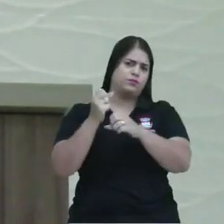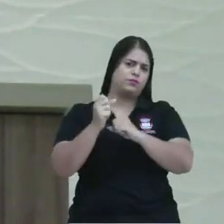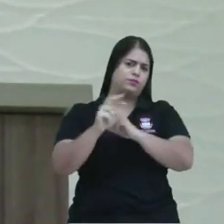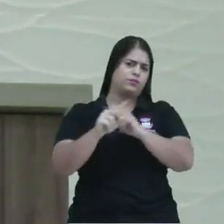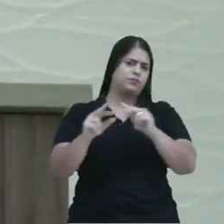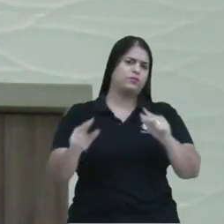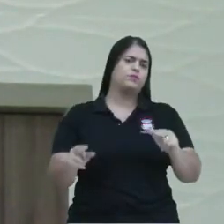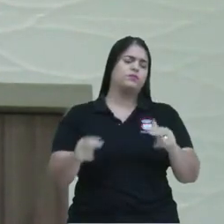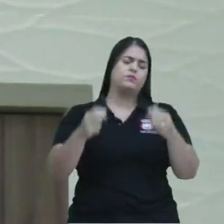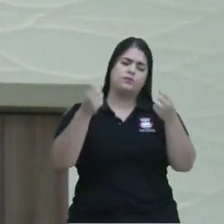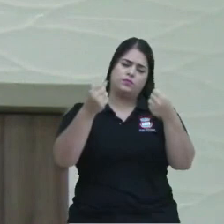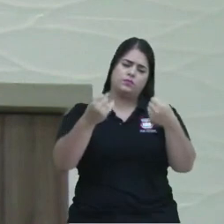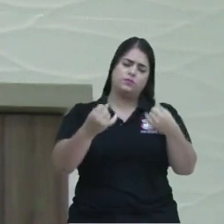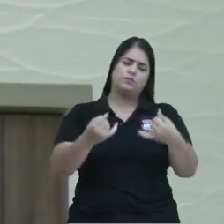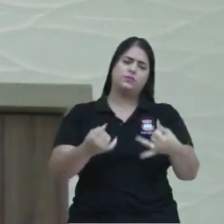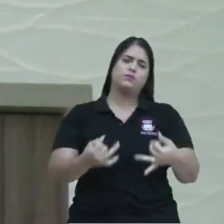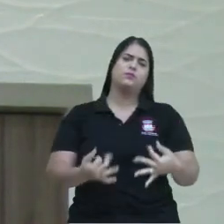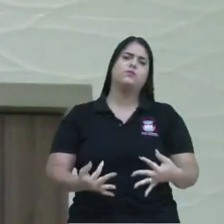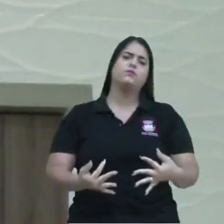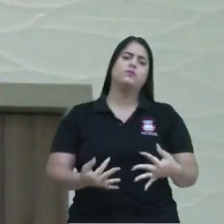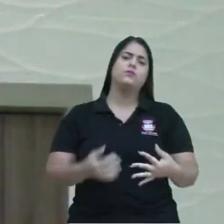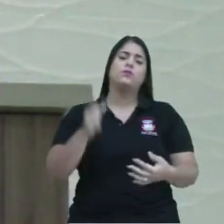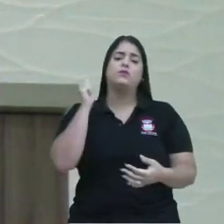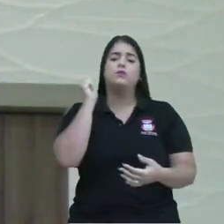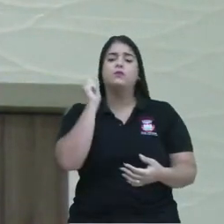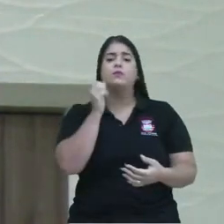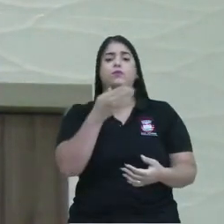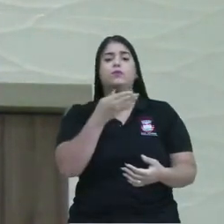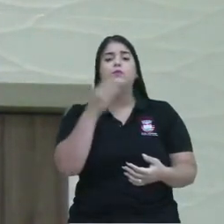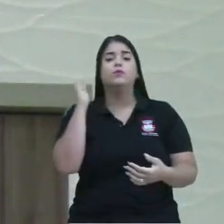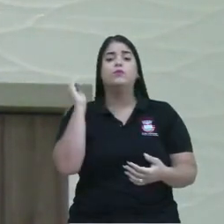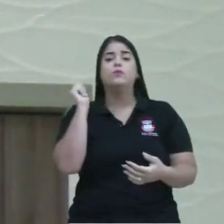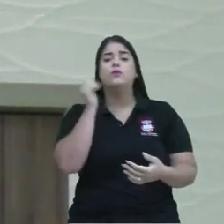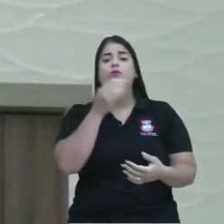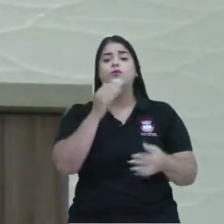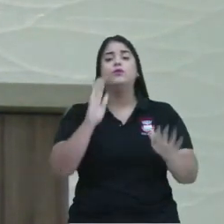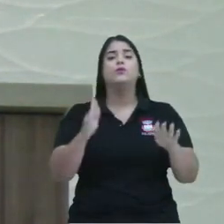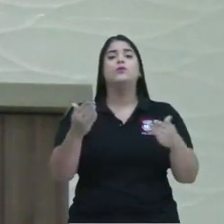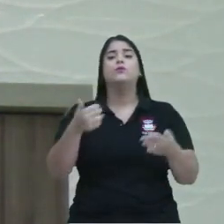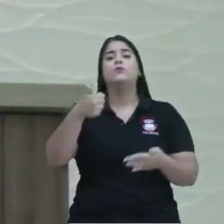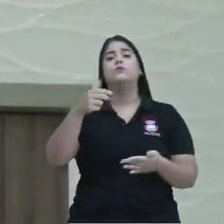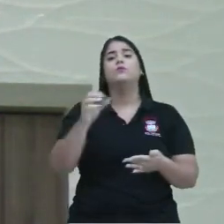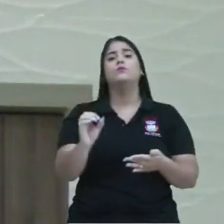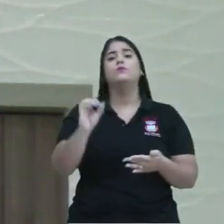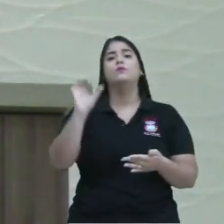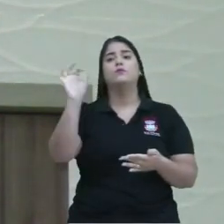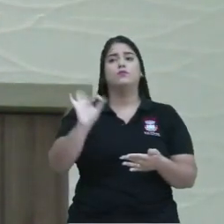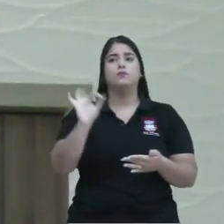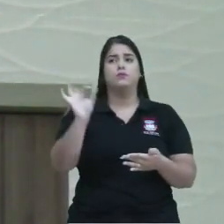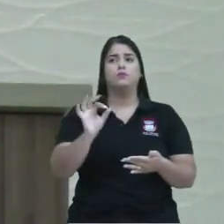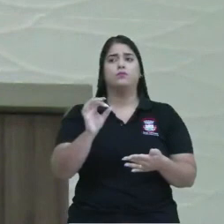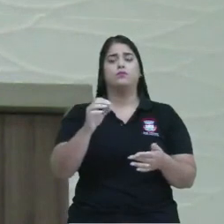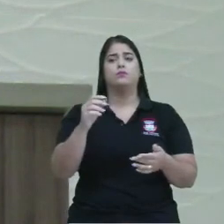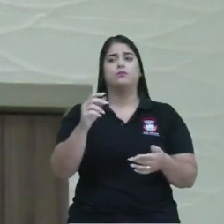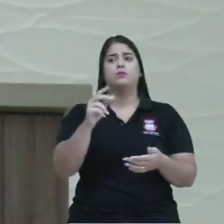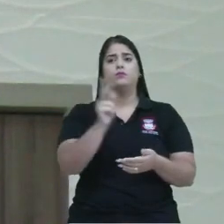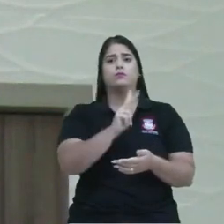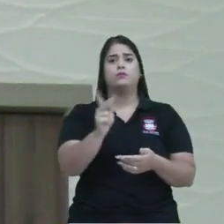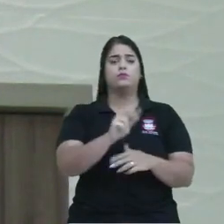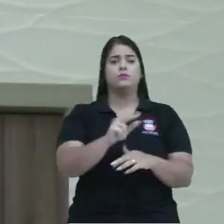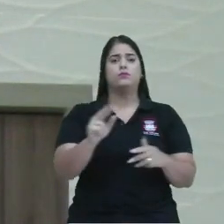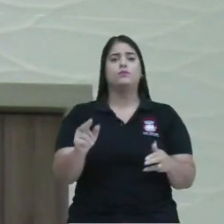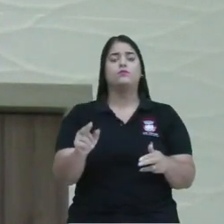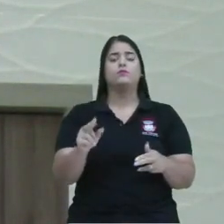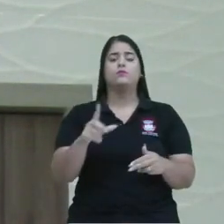e explicar a gente o motivo daquele qual 10% ia ser dado aos professores efetivos. Eu participei de